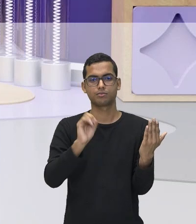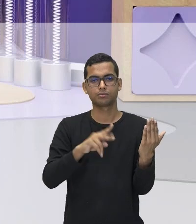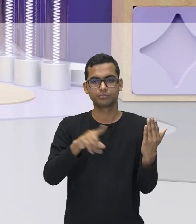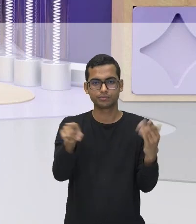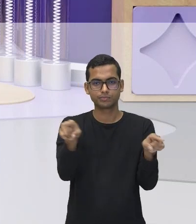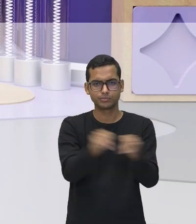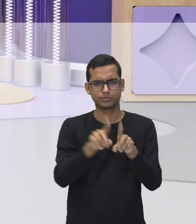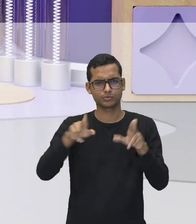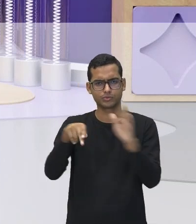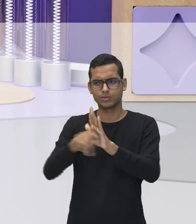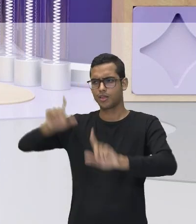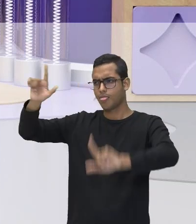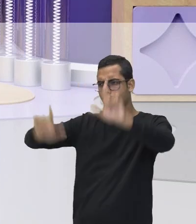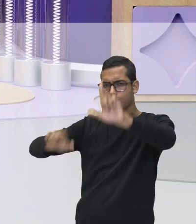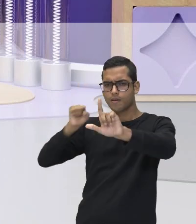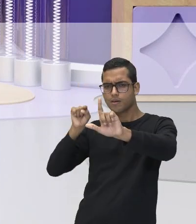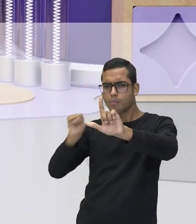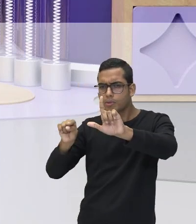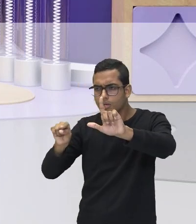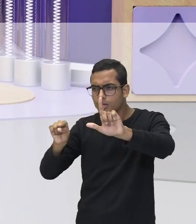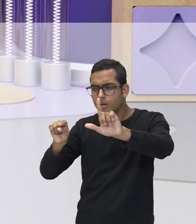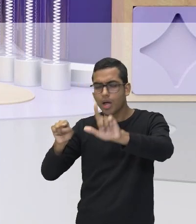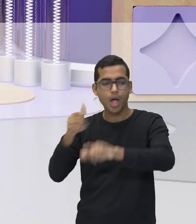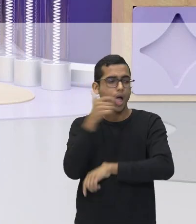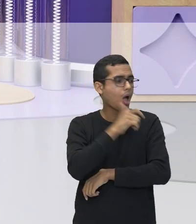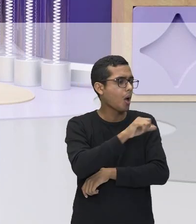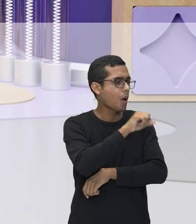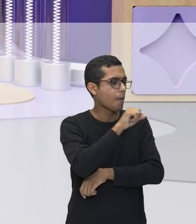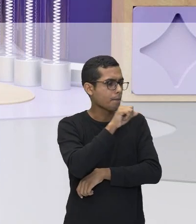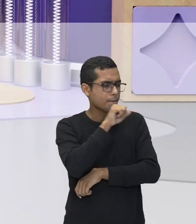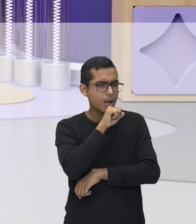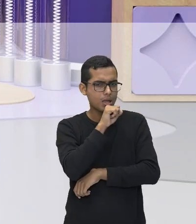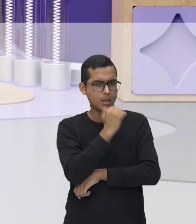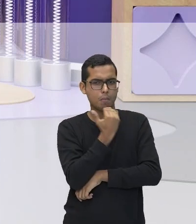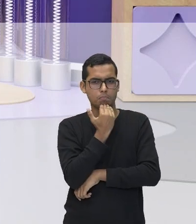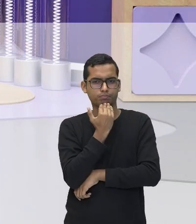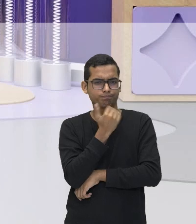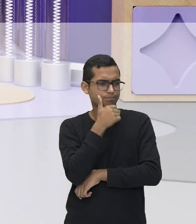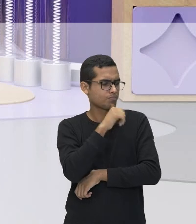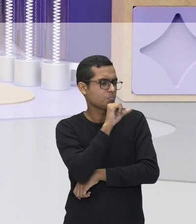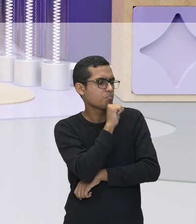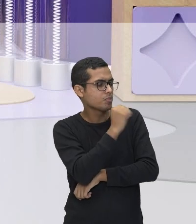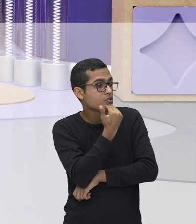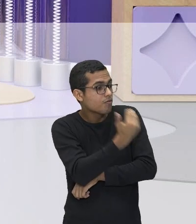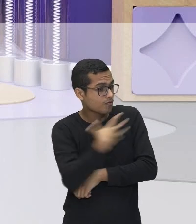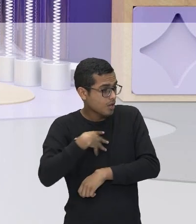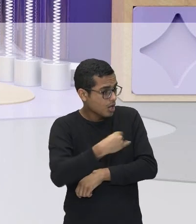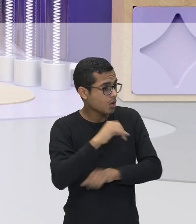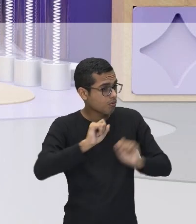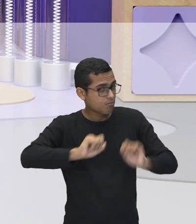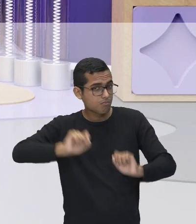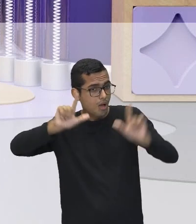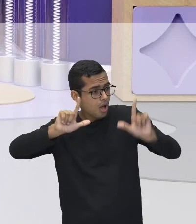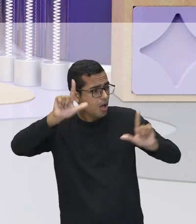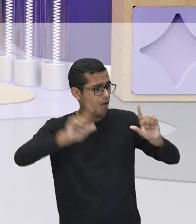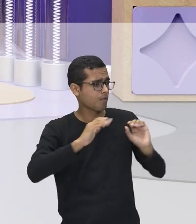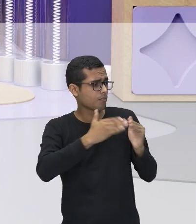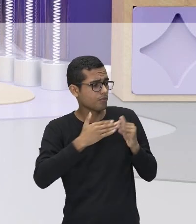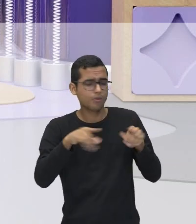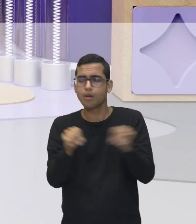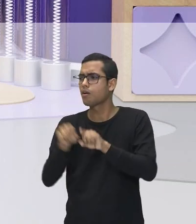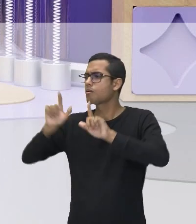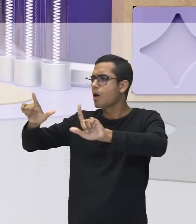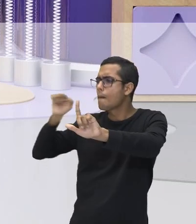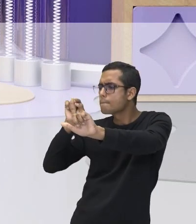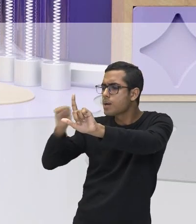apertava no botão e ligava a televisão. Então a religião é isso, é religar. Ou também numa linguagem atual